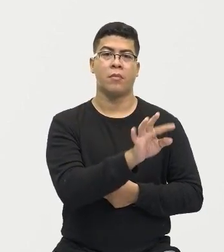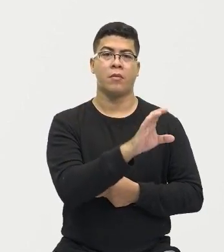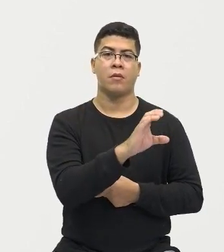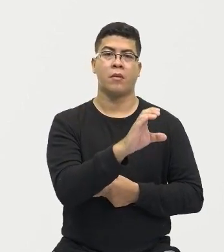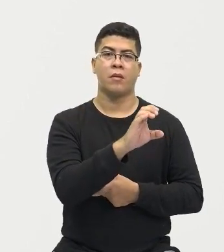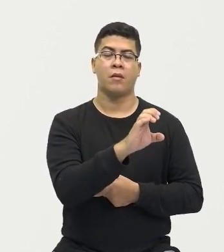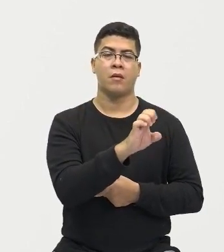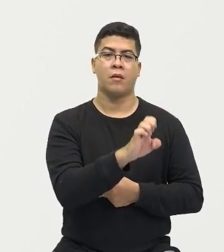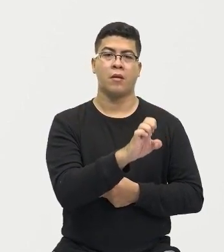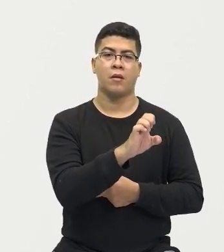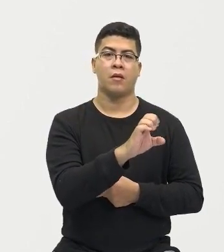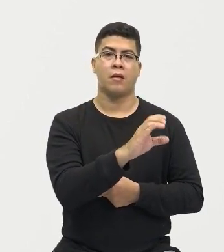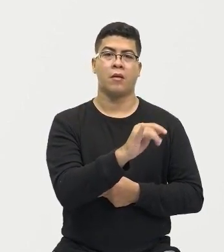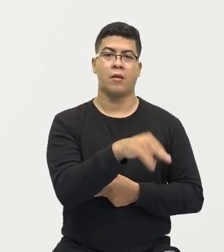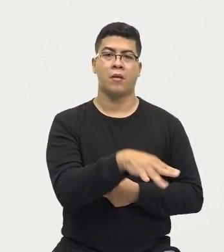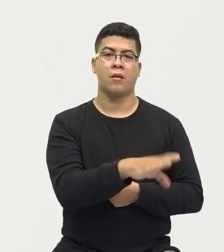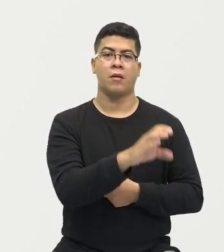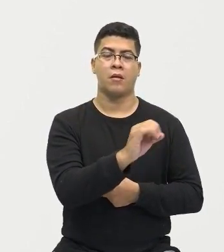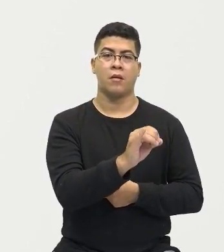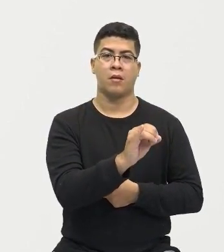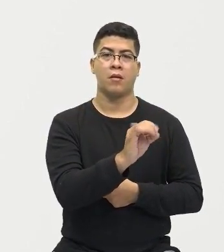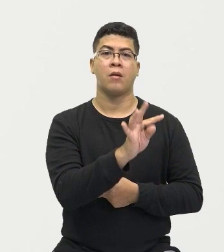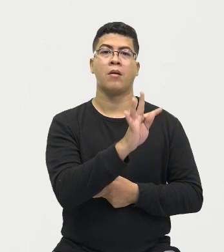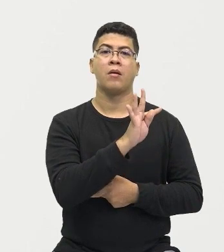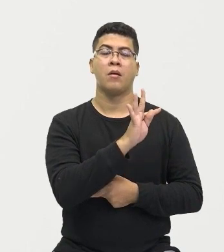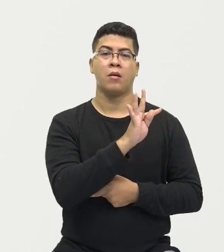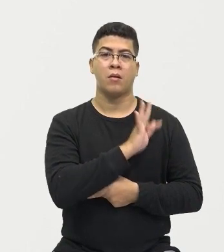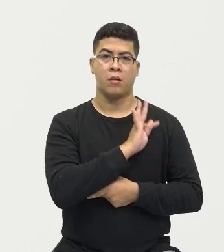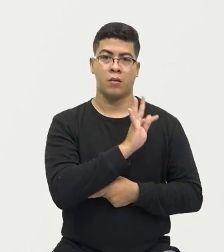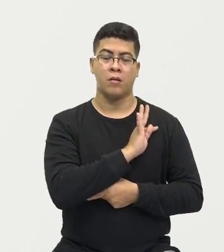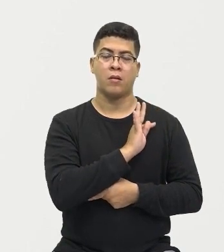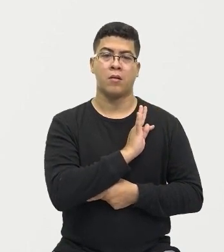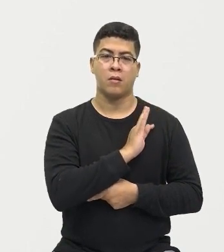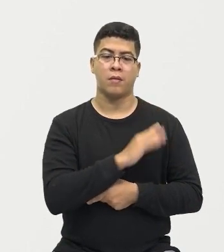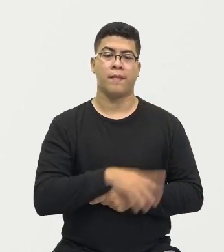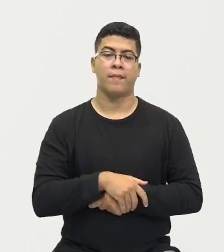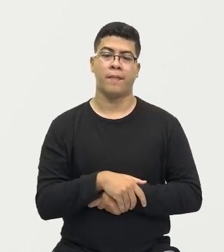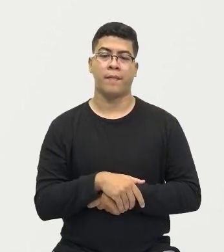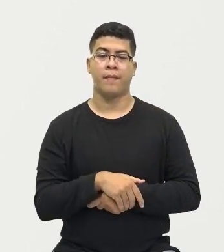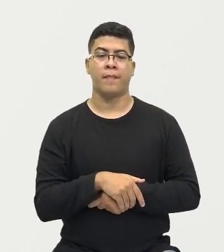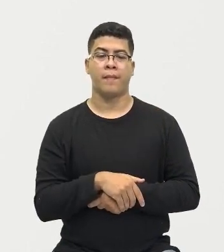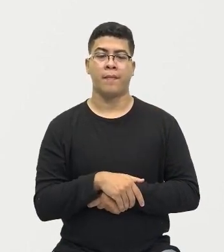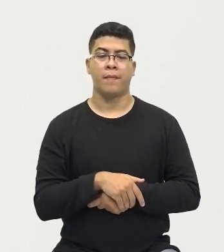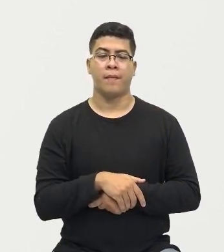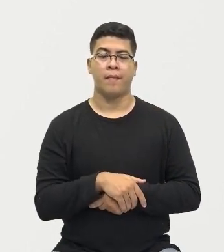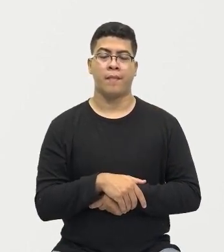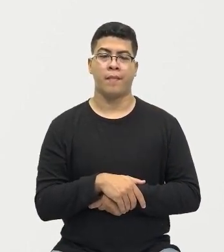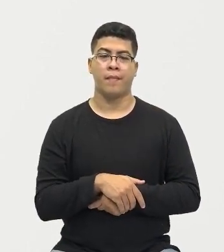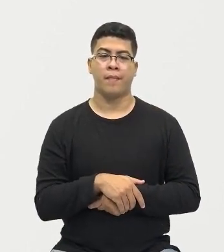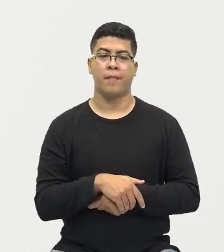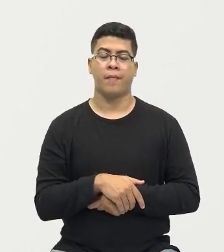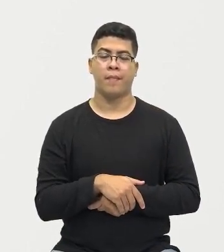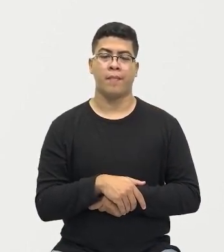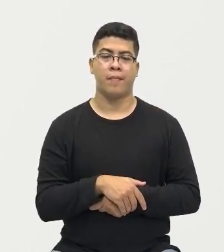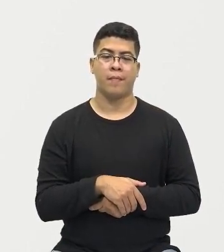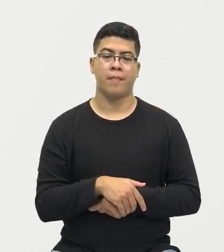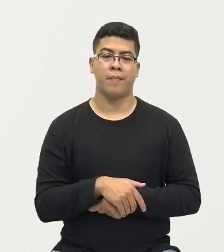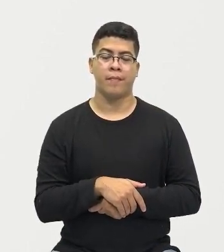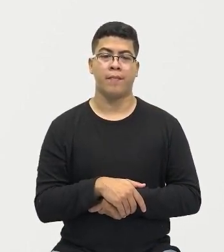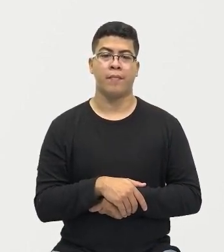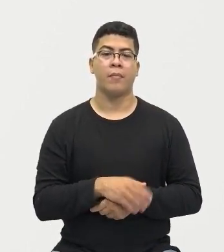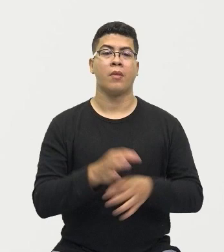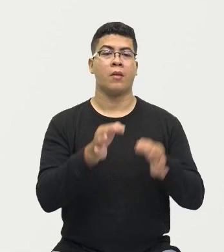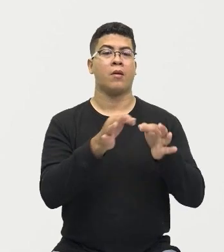que não é subjetiva. Muito bem. Então vamos lá, olha só. Oração